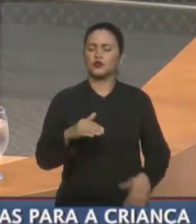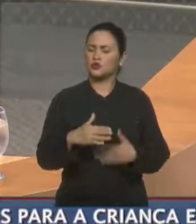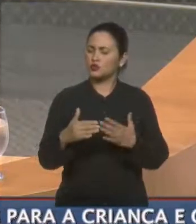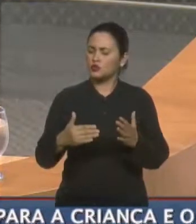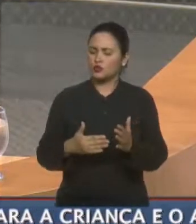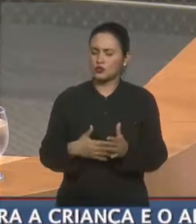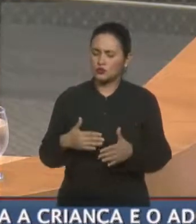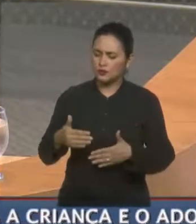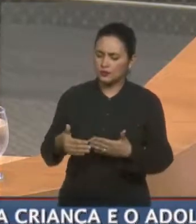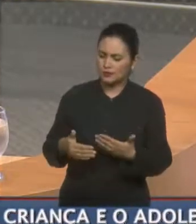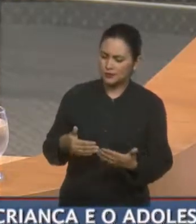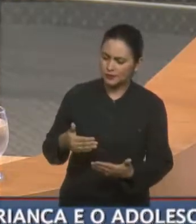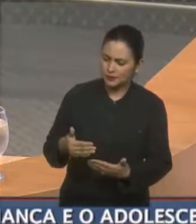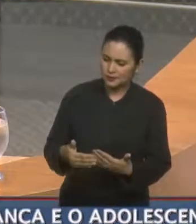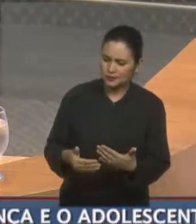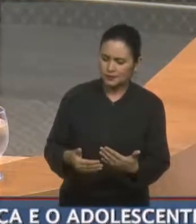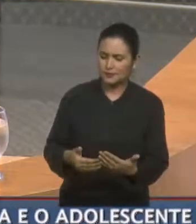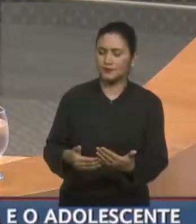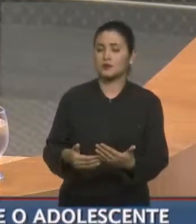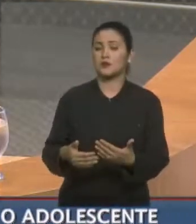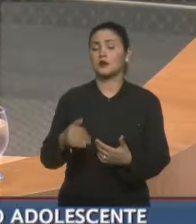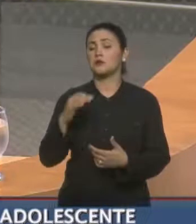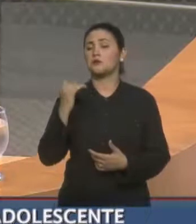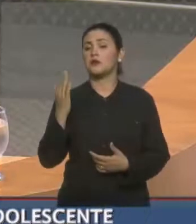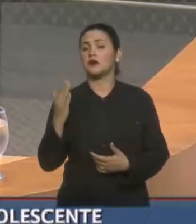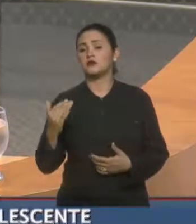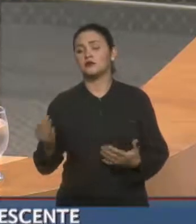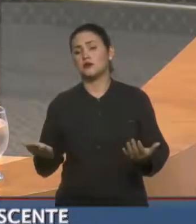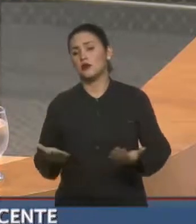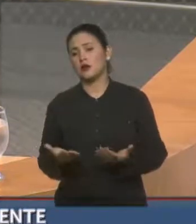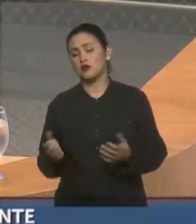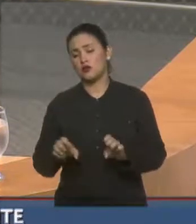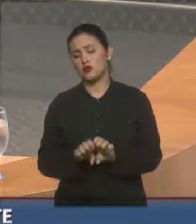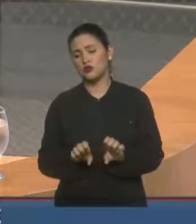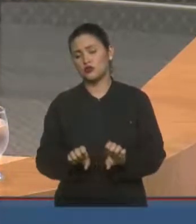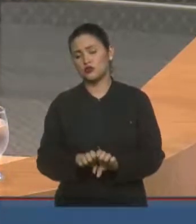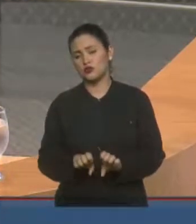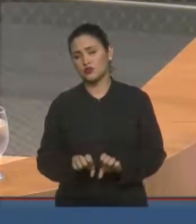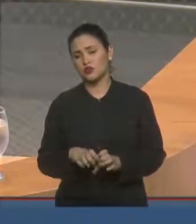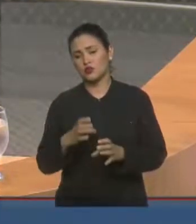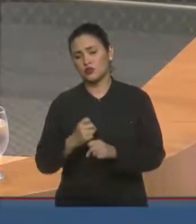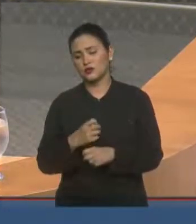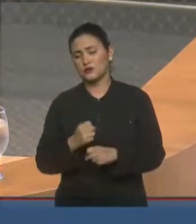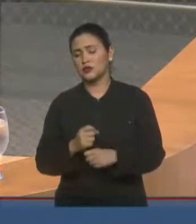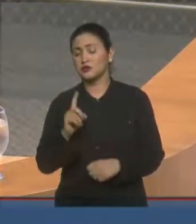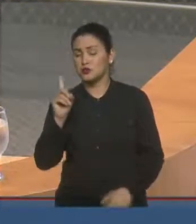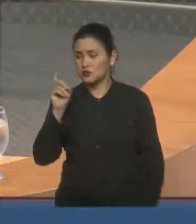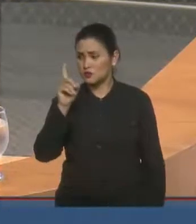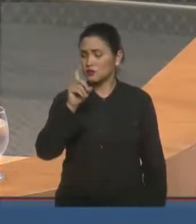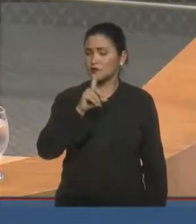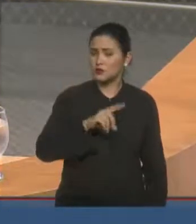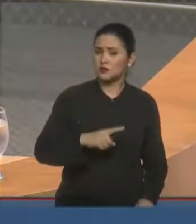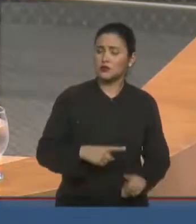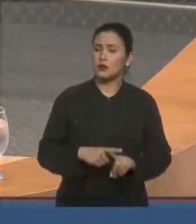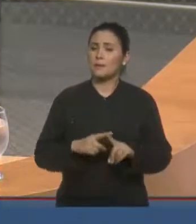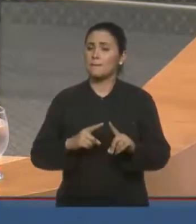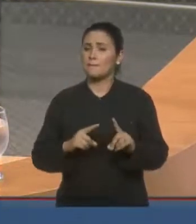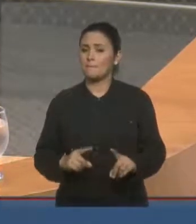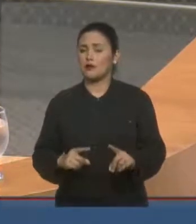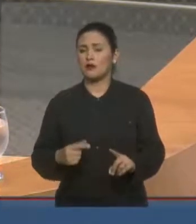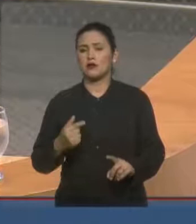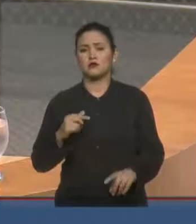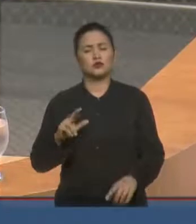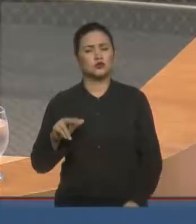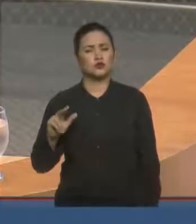como o país nos permite, como a estrutura do Estado, o orçamento do Estado nos permite. Mas, em momento algum,